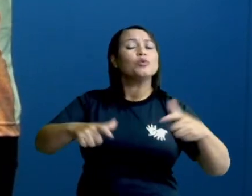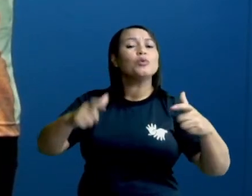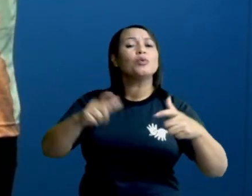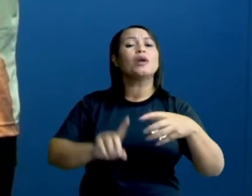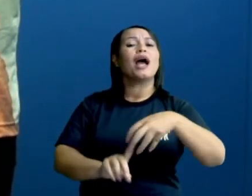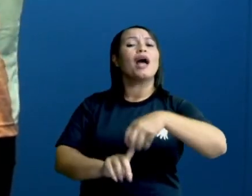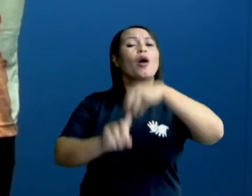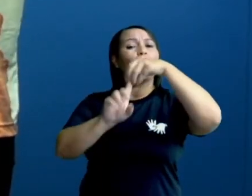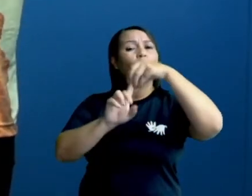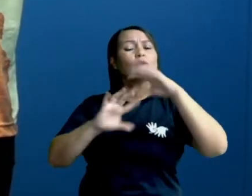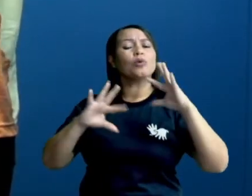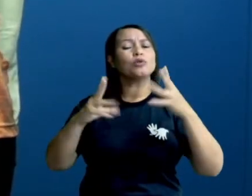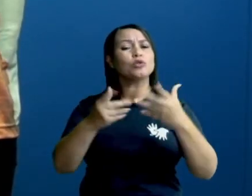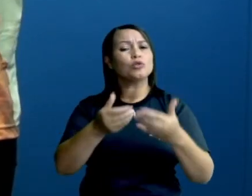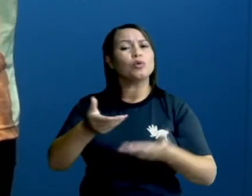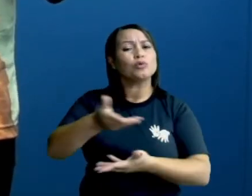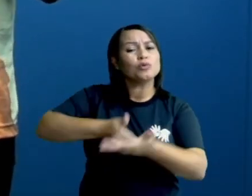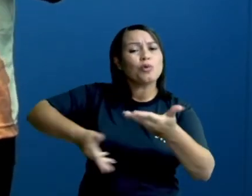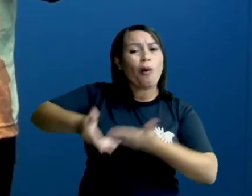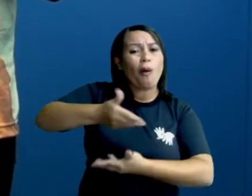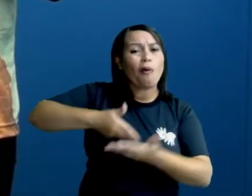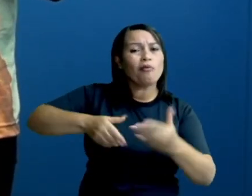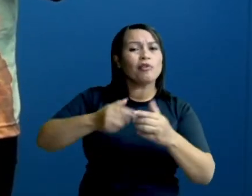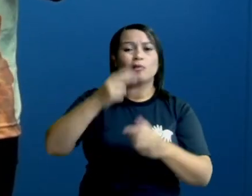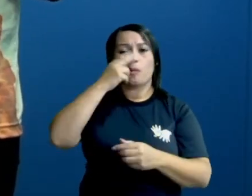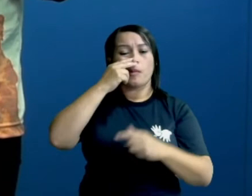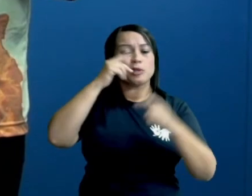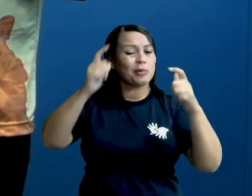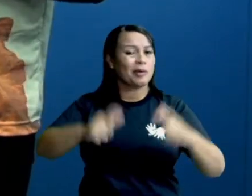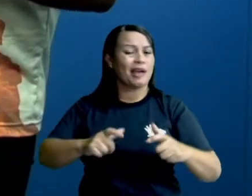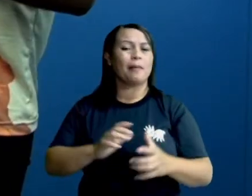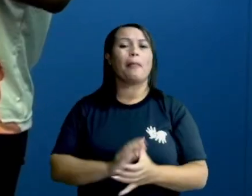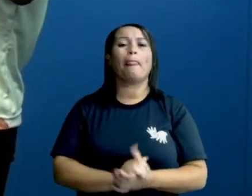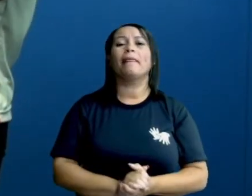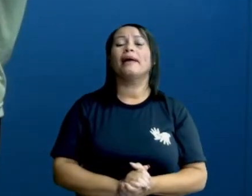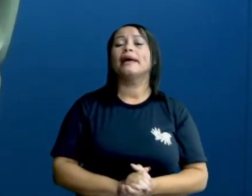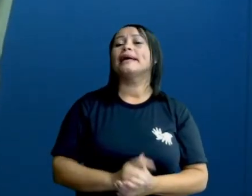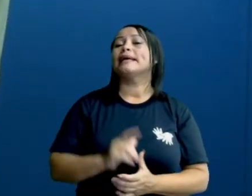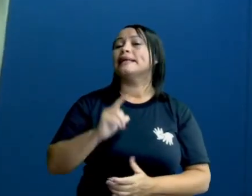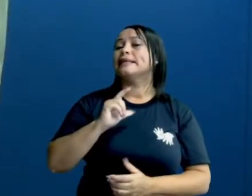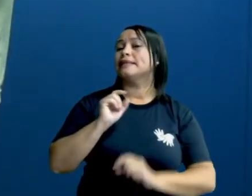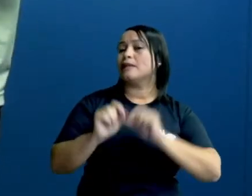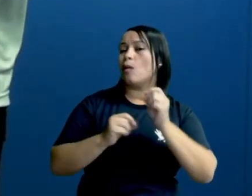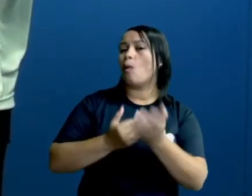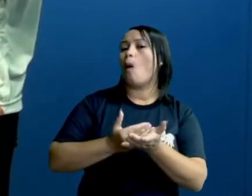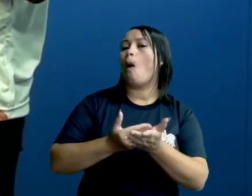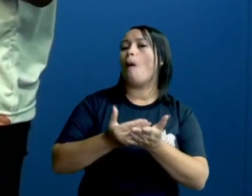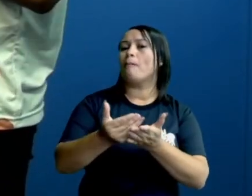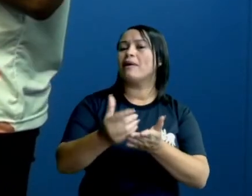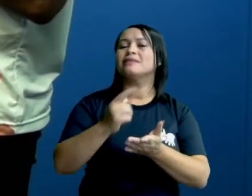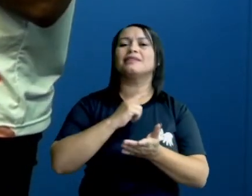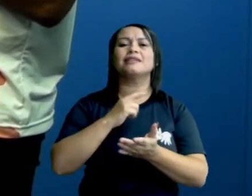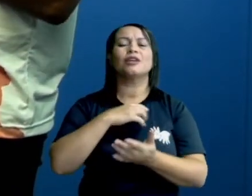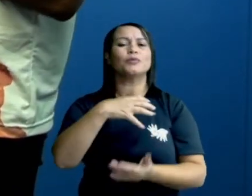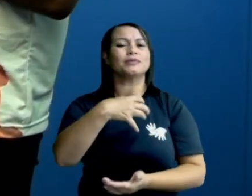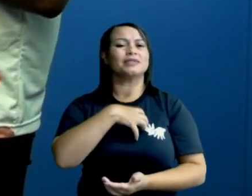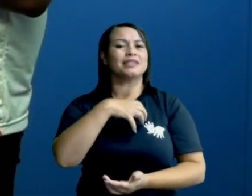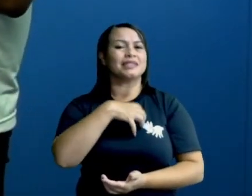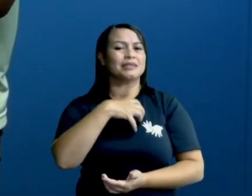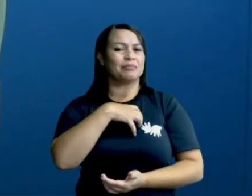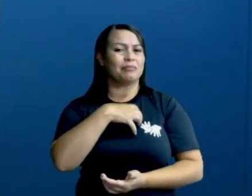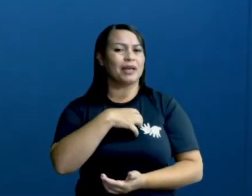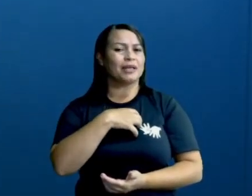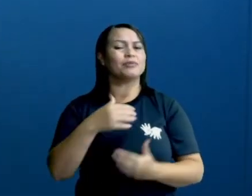onde todos convivem nesse mesmo território, tá? Então começa a surgir esse sentimento